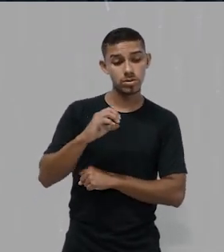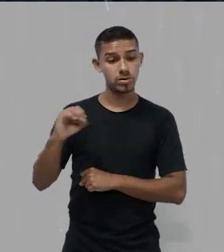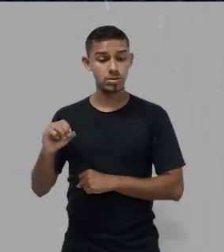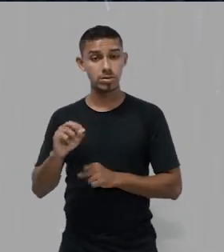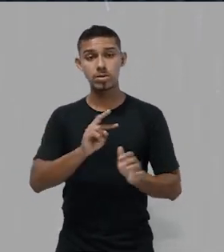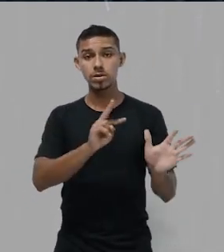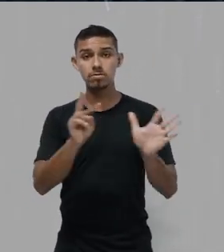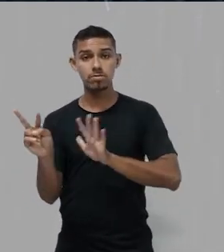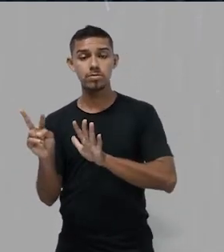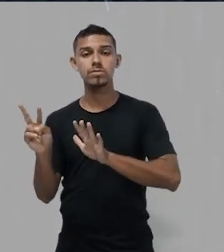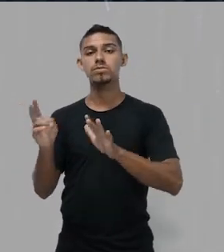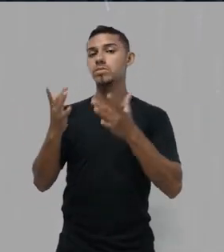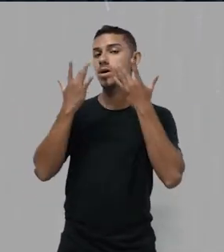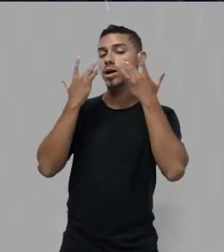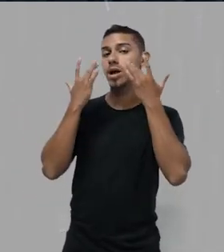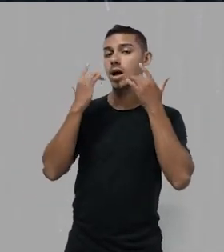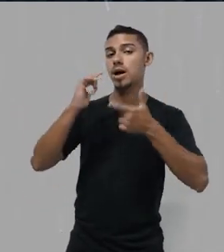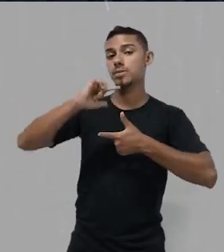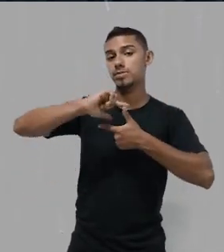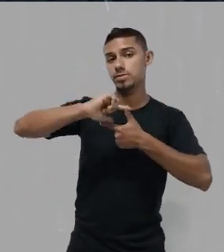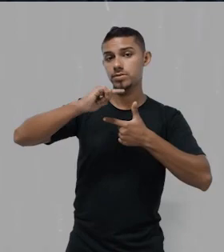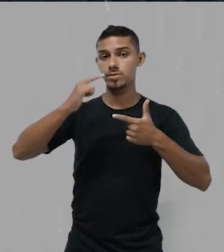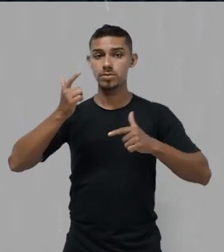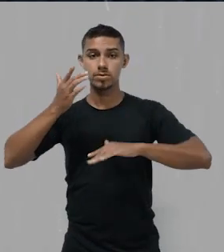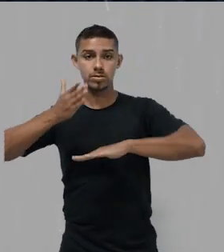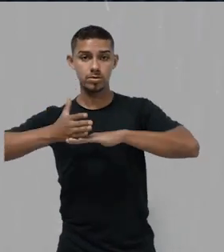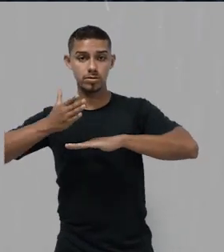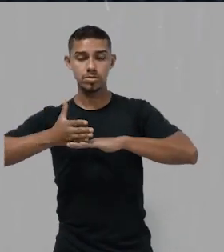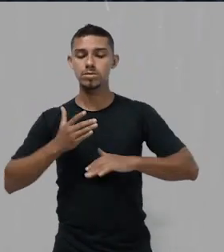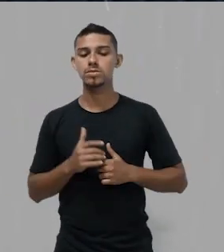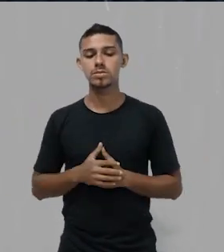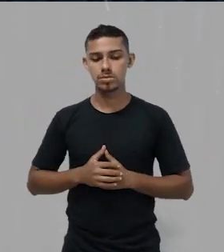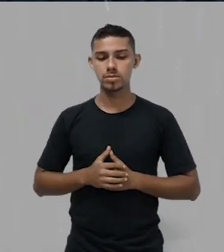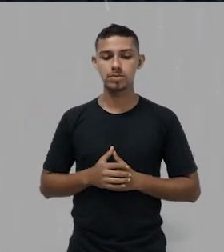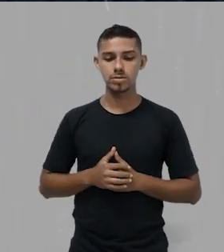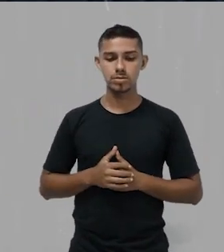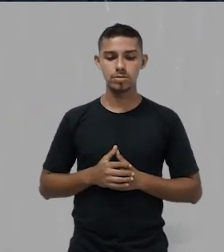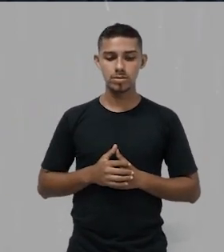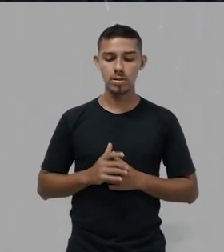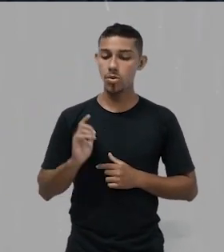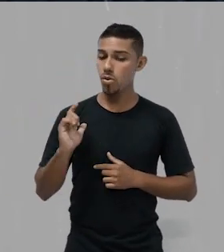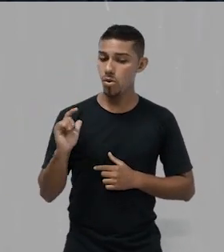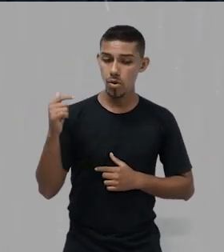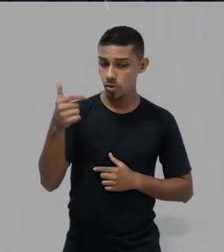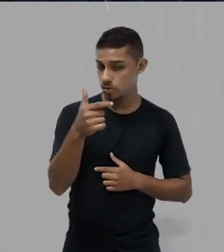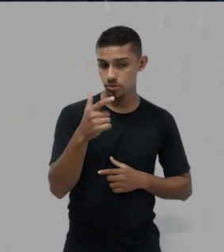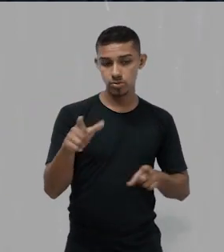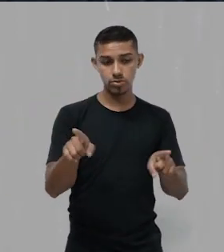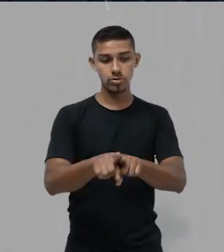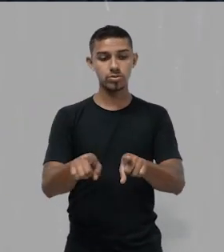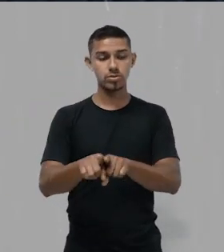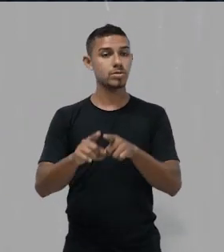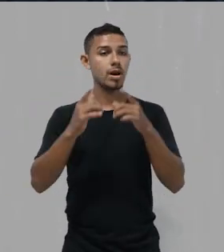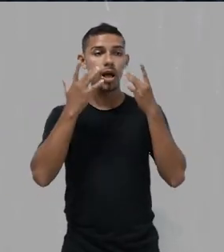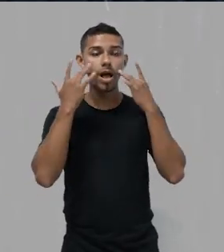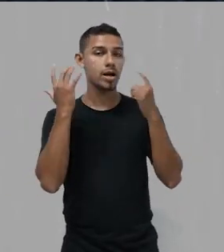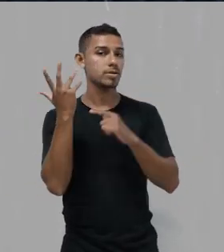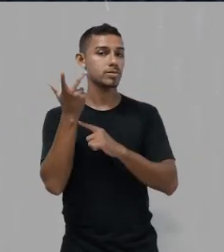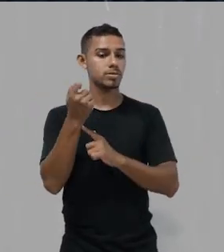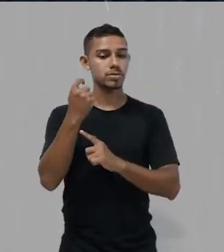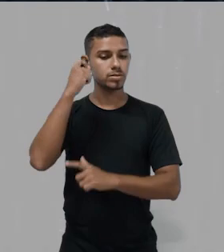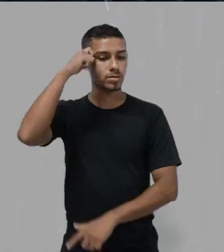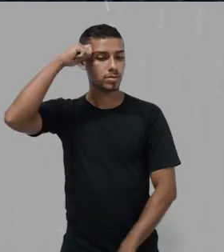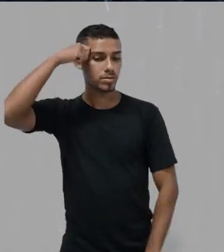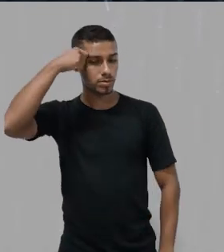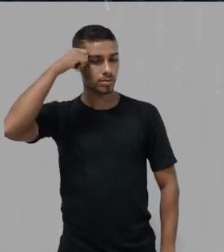de Arte Moderna. Mas isso é um assunto para outro momento. Outra inspiração, arte africana. Os cubistas